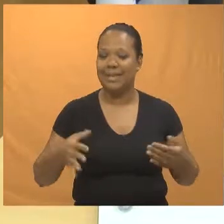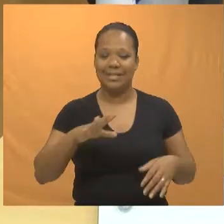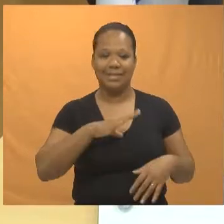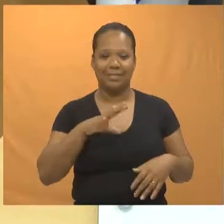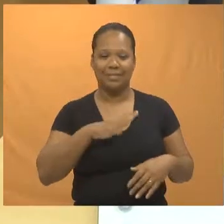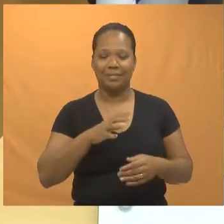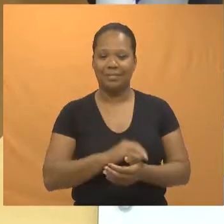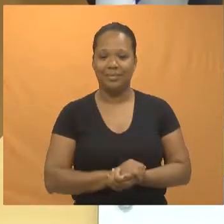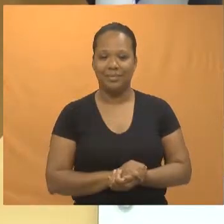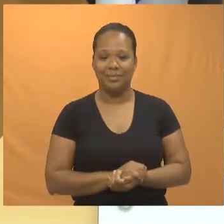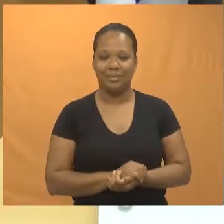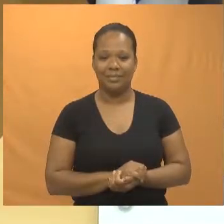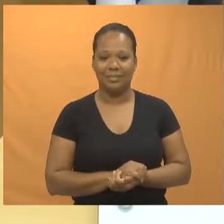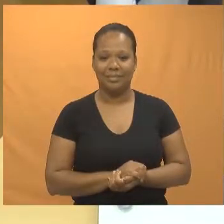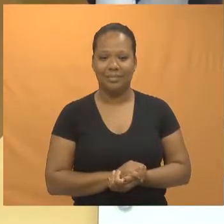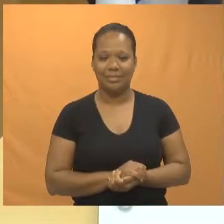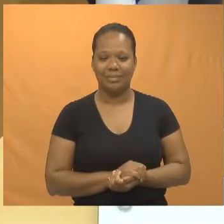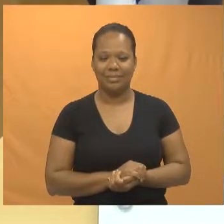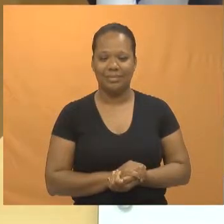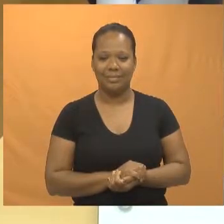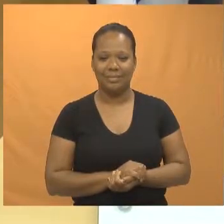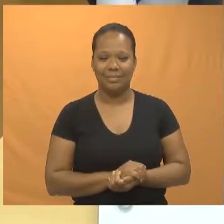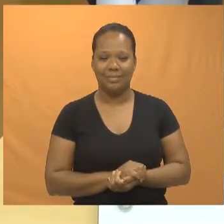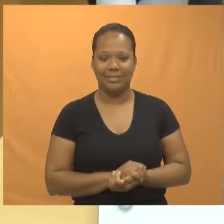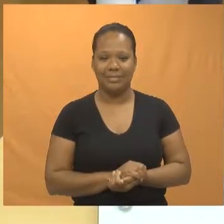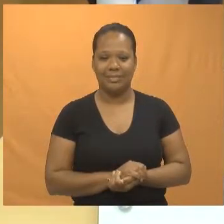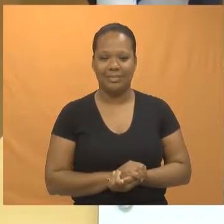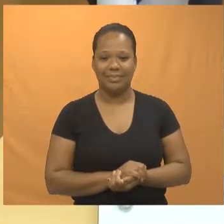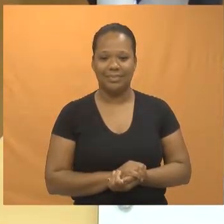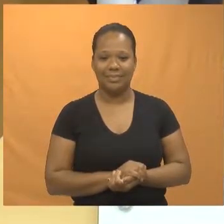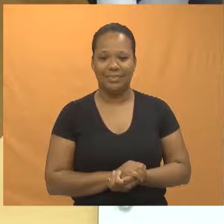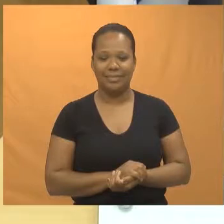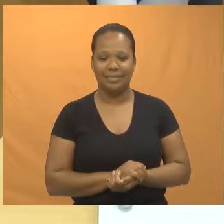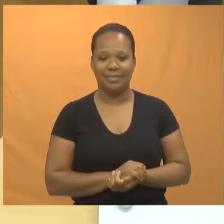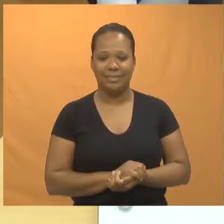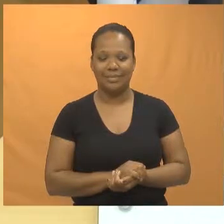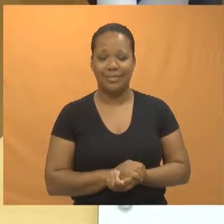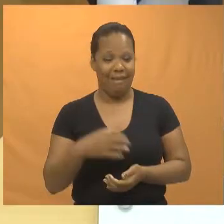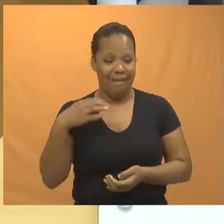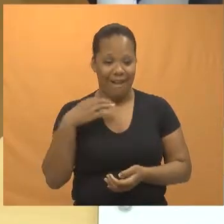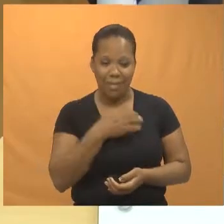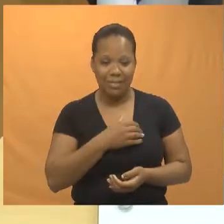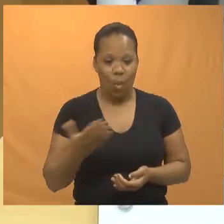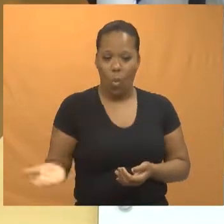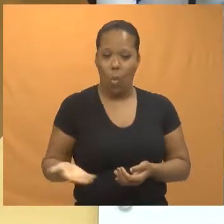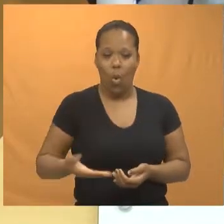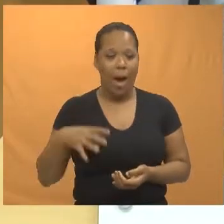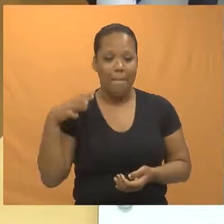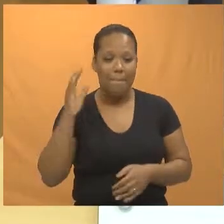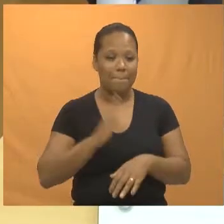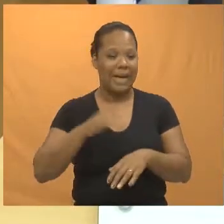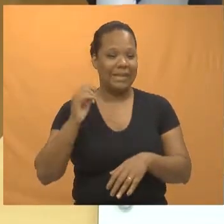É isso? Precisamos pôr um olhinho no cabo do acelerador aí, viu, Rodrigo? Para dar uma acelerada maior, né? Mas